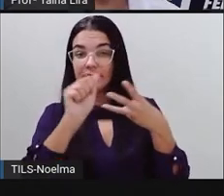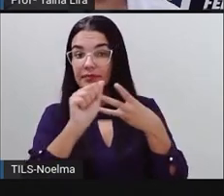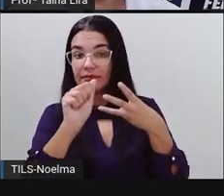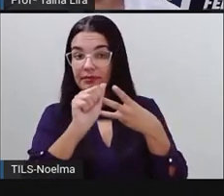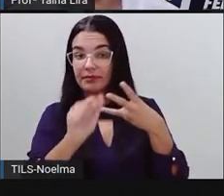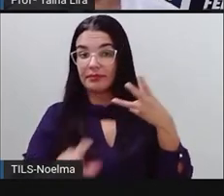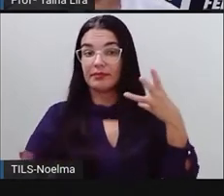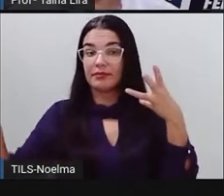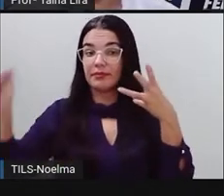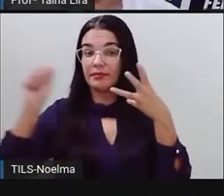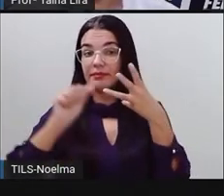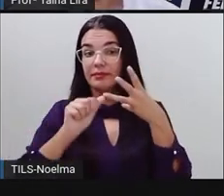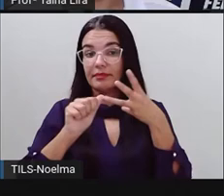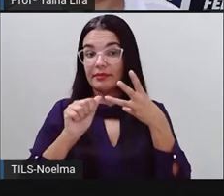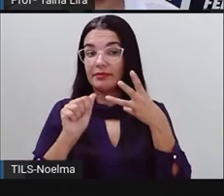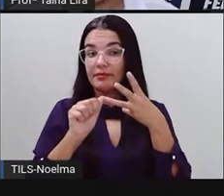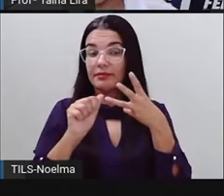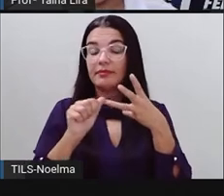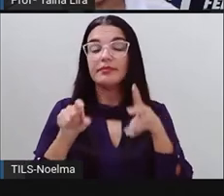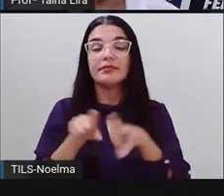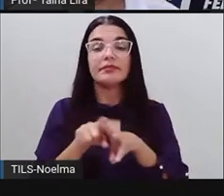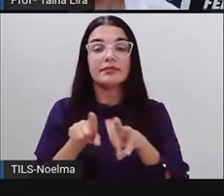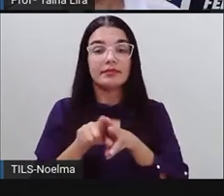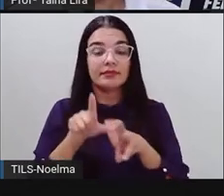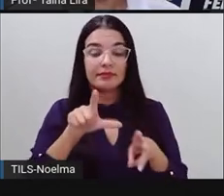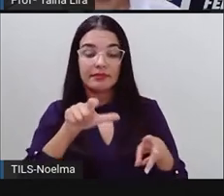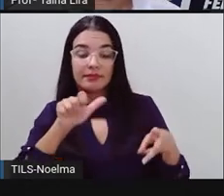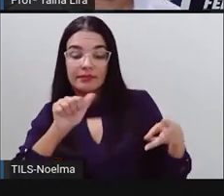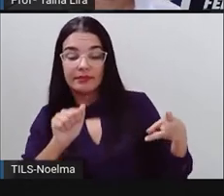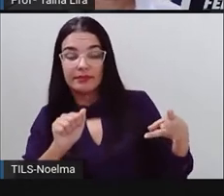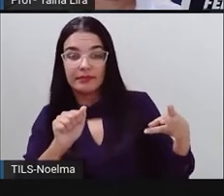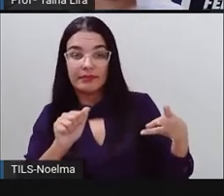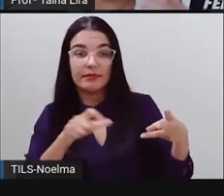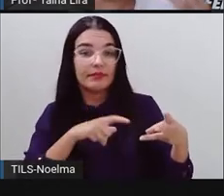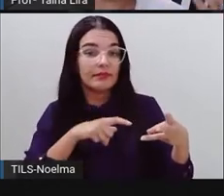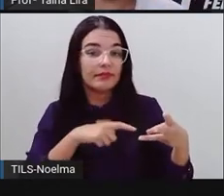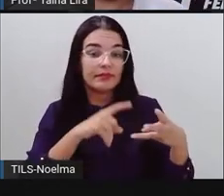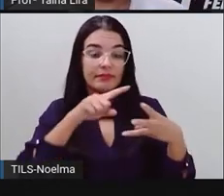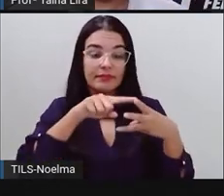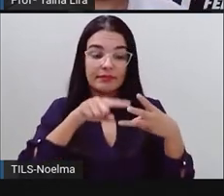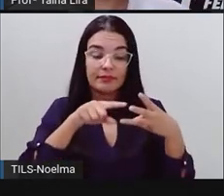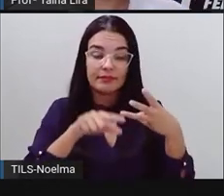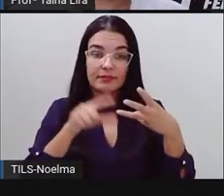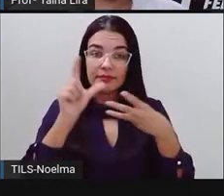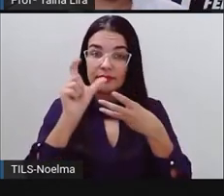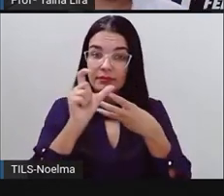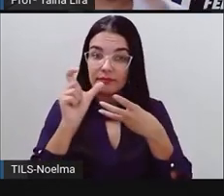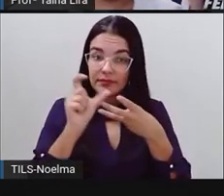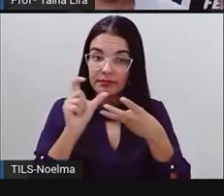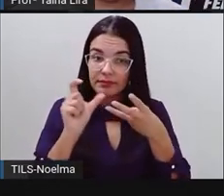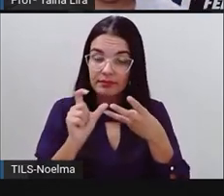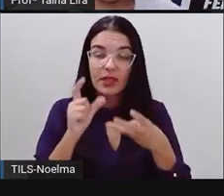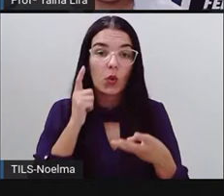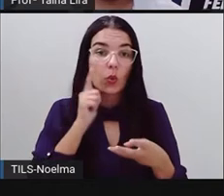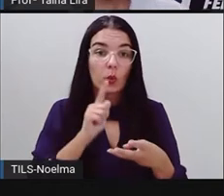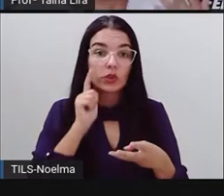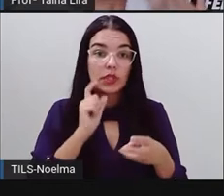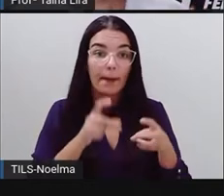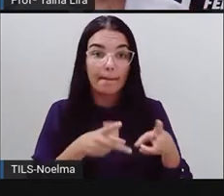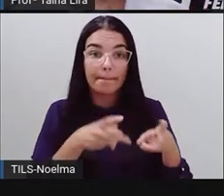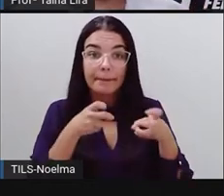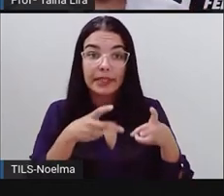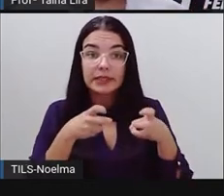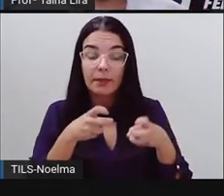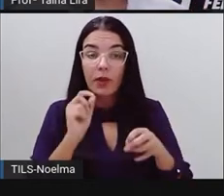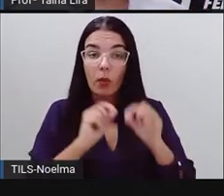e na última sílaba lua E então nas três sílabas nós conseguimos perceber